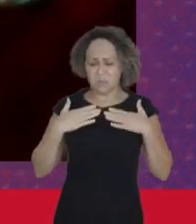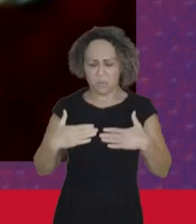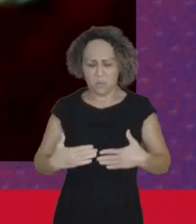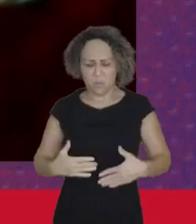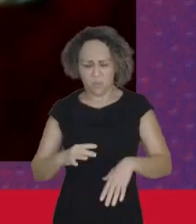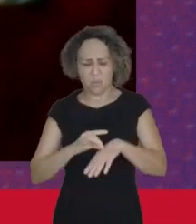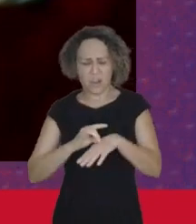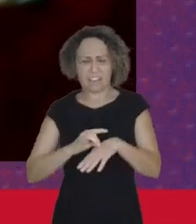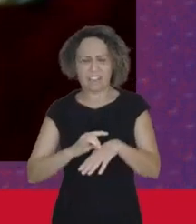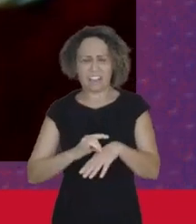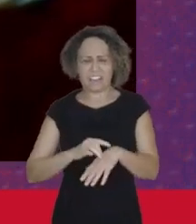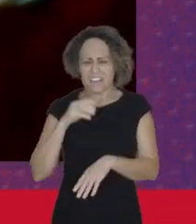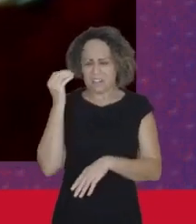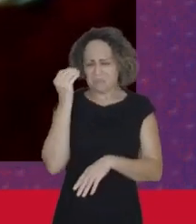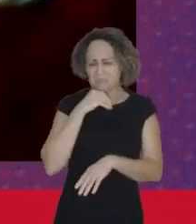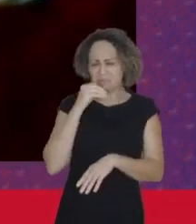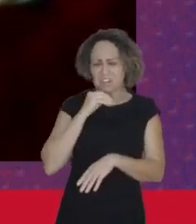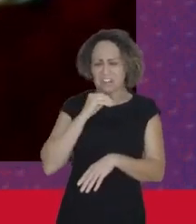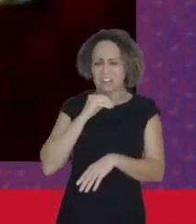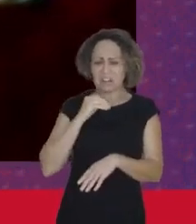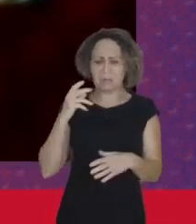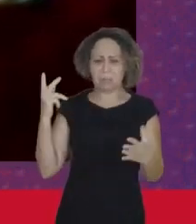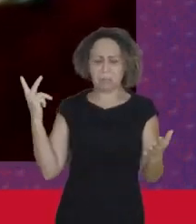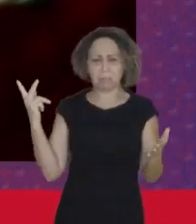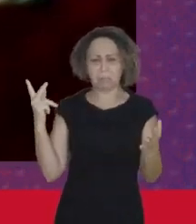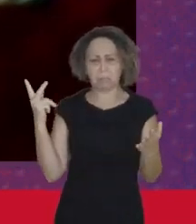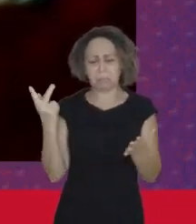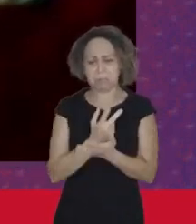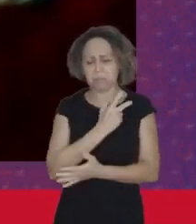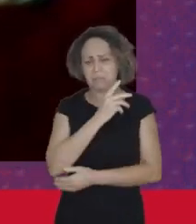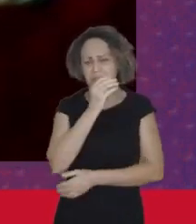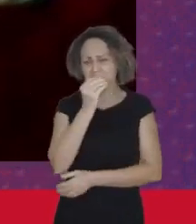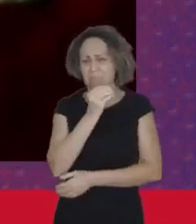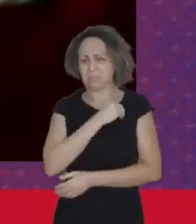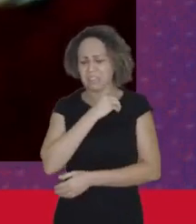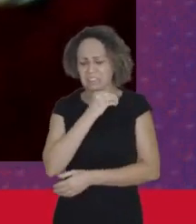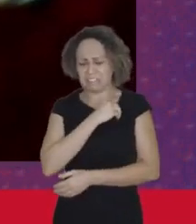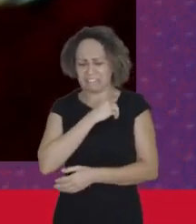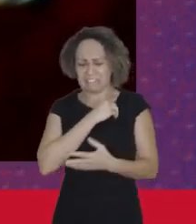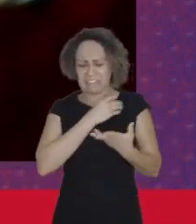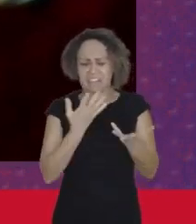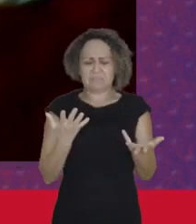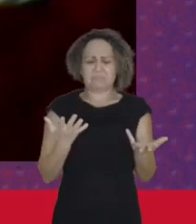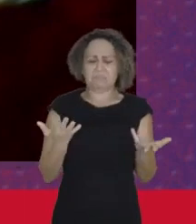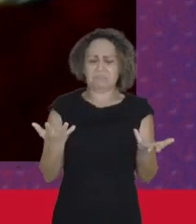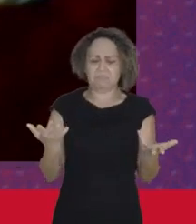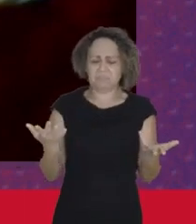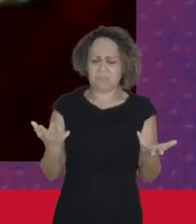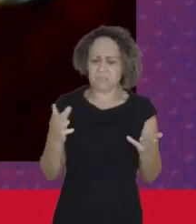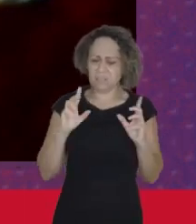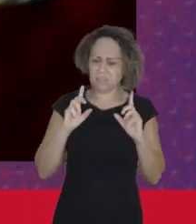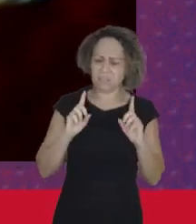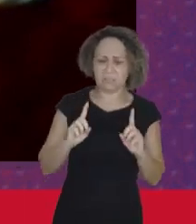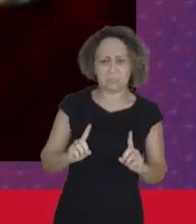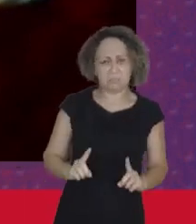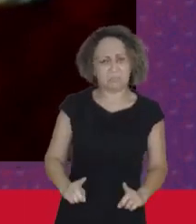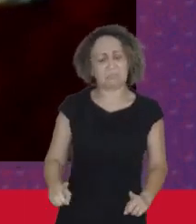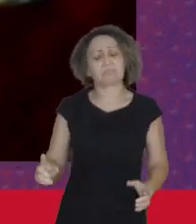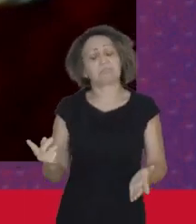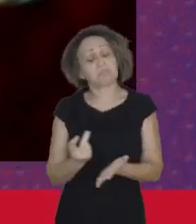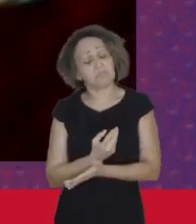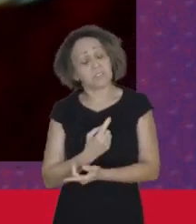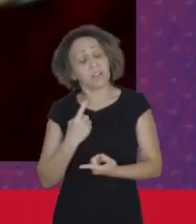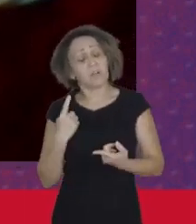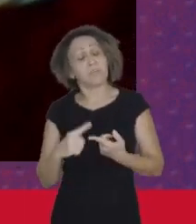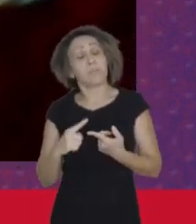fraca. Né? Então, a deficiência seria esse marcador, né, ou da vontade de Deus